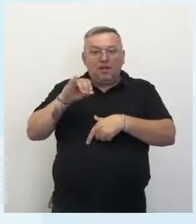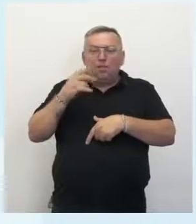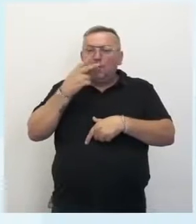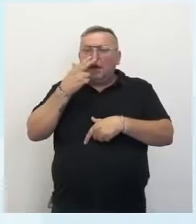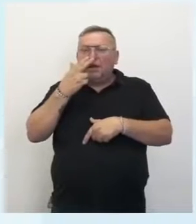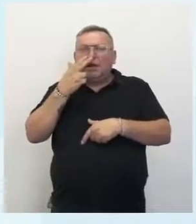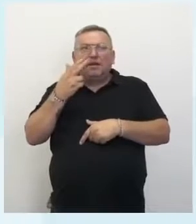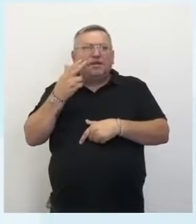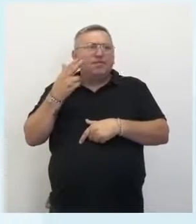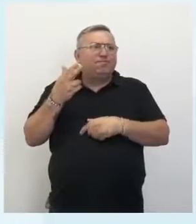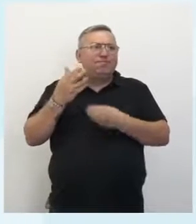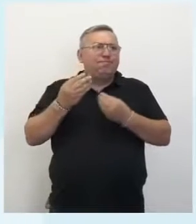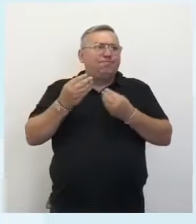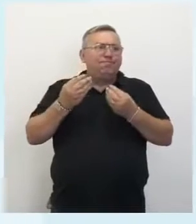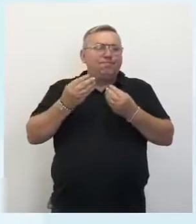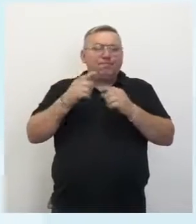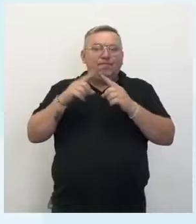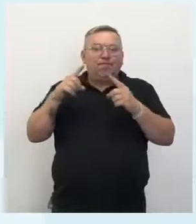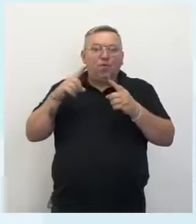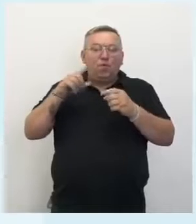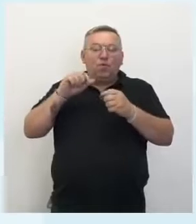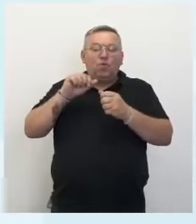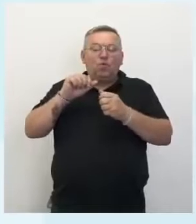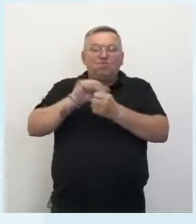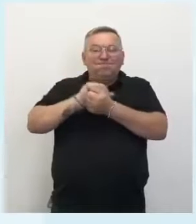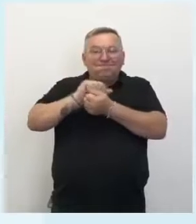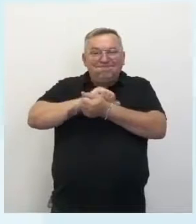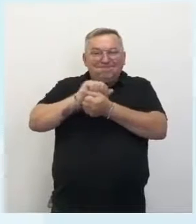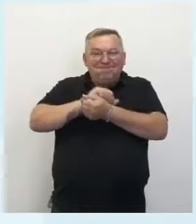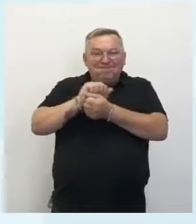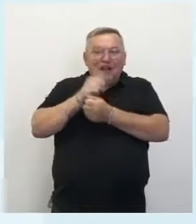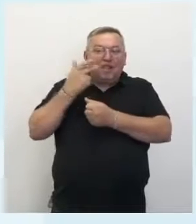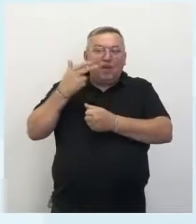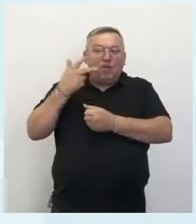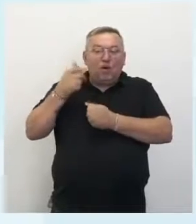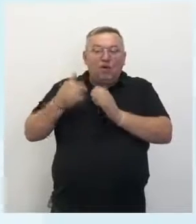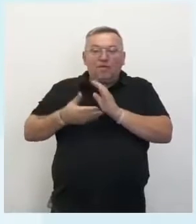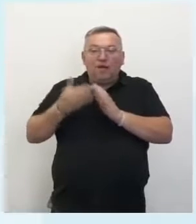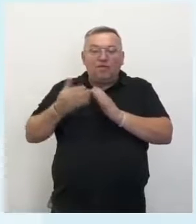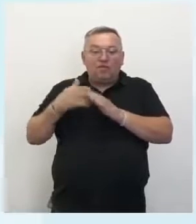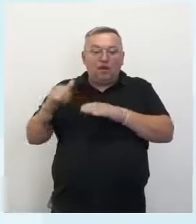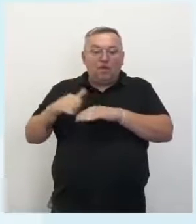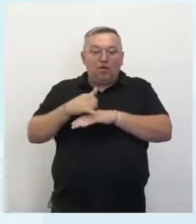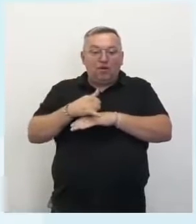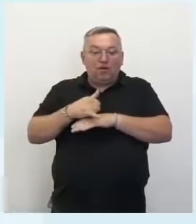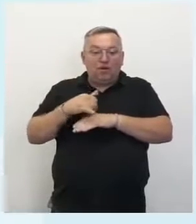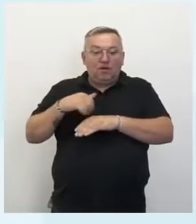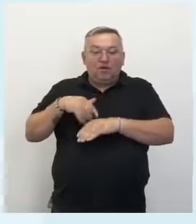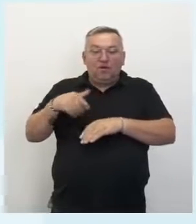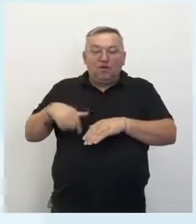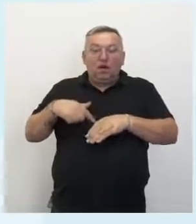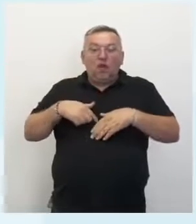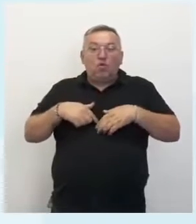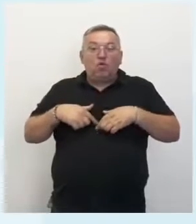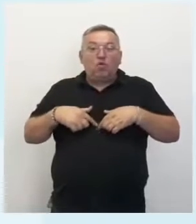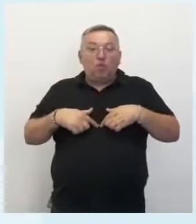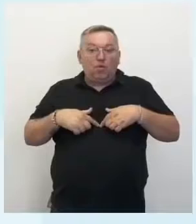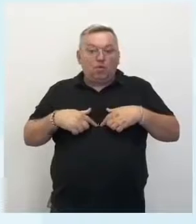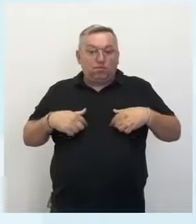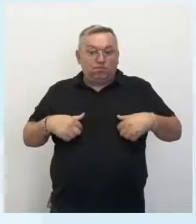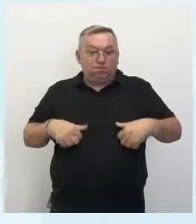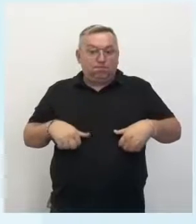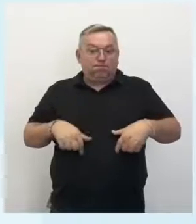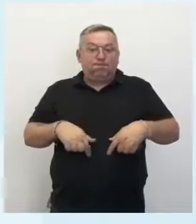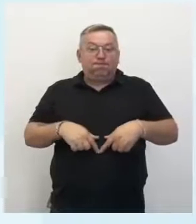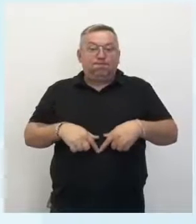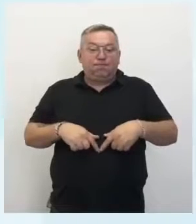fosse um detergente natural. Ele vai dissolver gordura e vai jogar tudo aonde? Aqui no estômago, aqui, ó. Tá? E aí